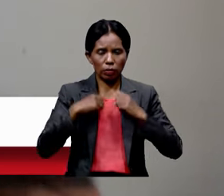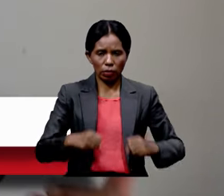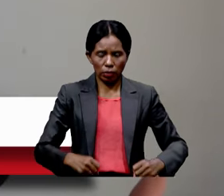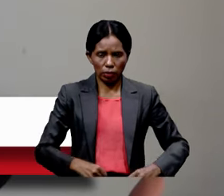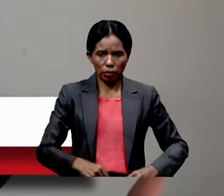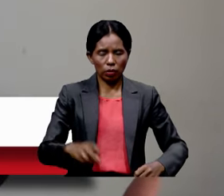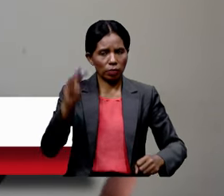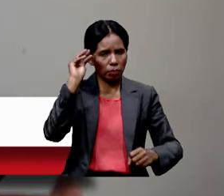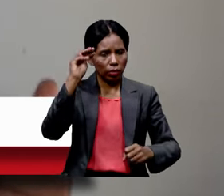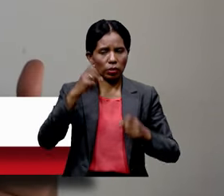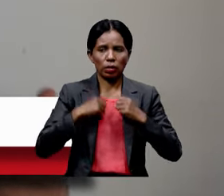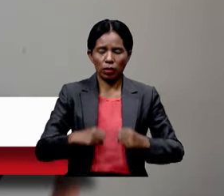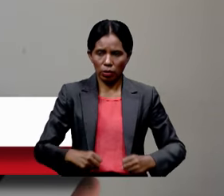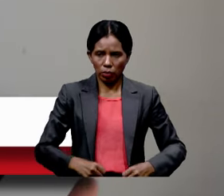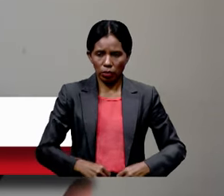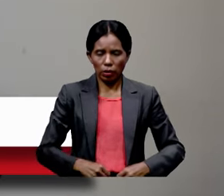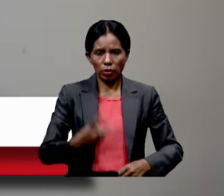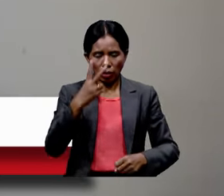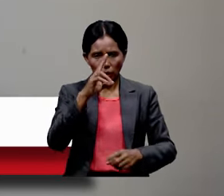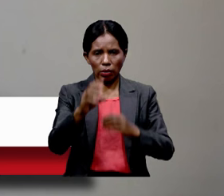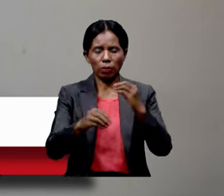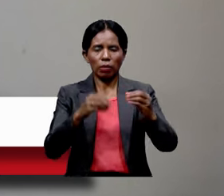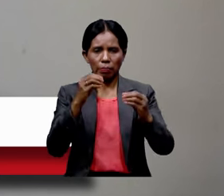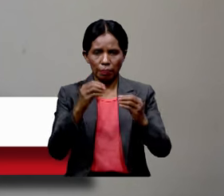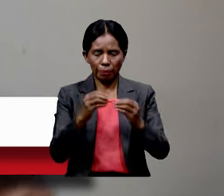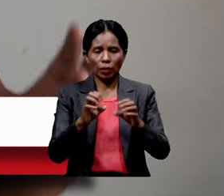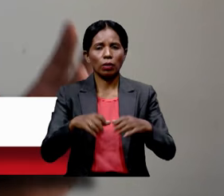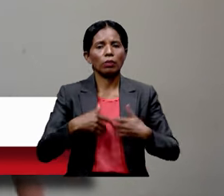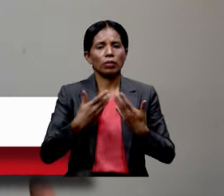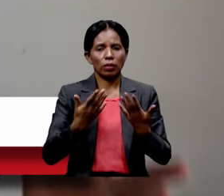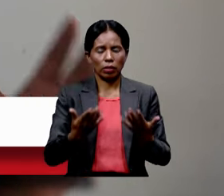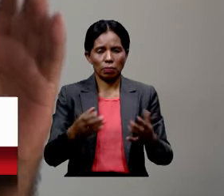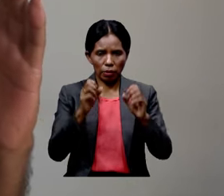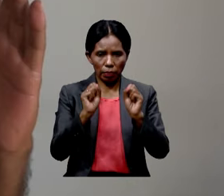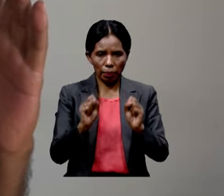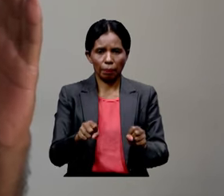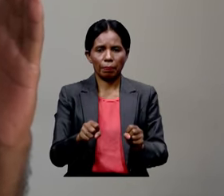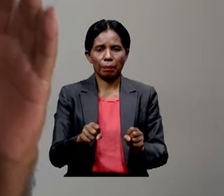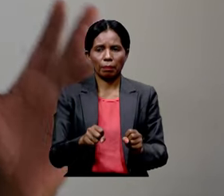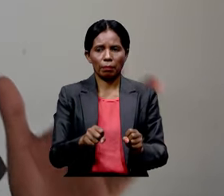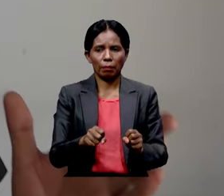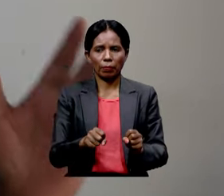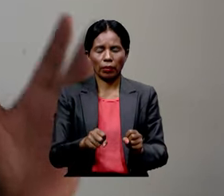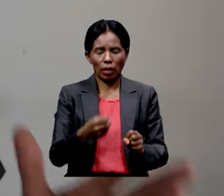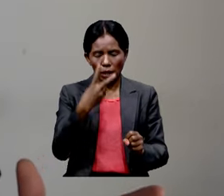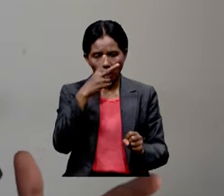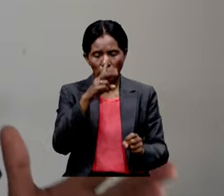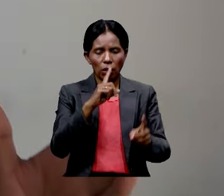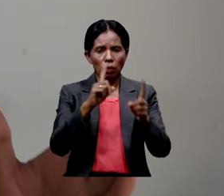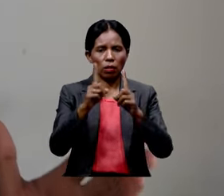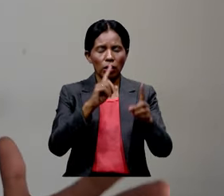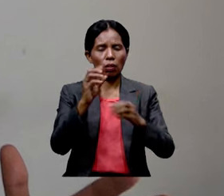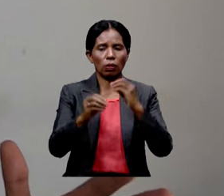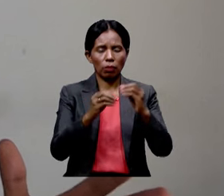leleu baixo ministério da saúde, atu toma consideração o insama que atu bele, justifica, que clarifica